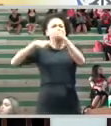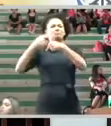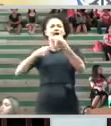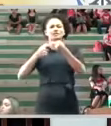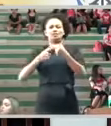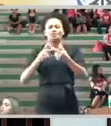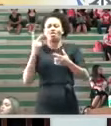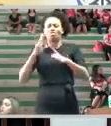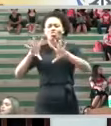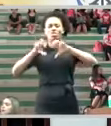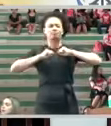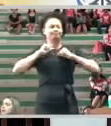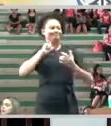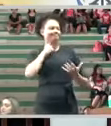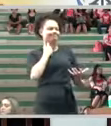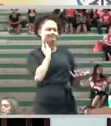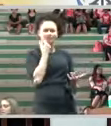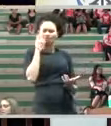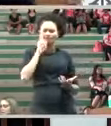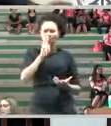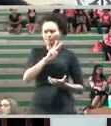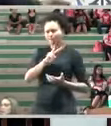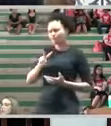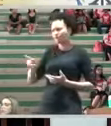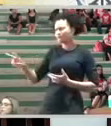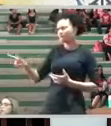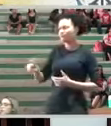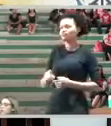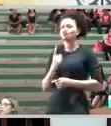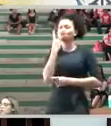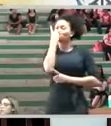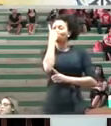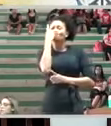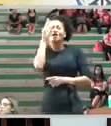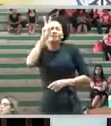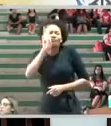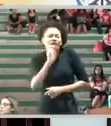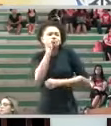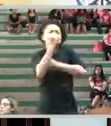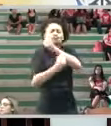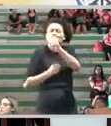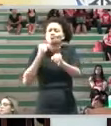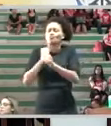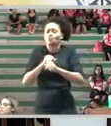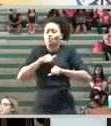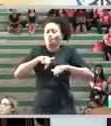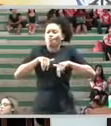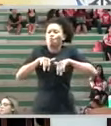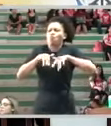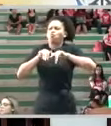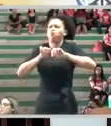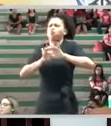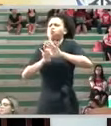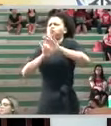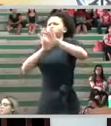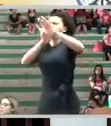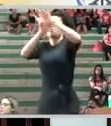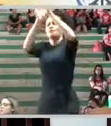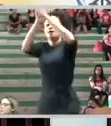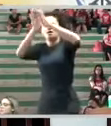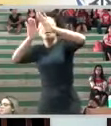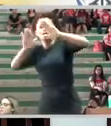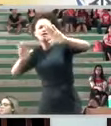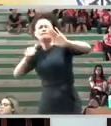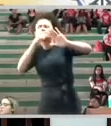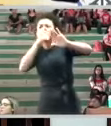corromperam. Veja que agora o povo só subia uma vez por ano para adorar, trazer os sacrifícios, e eles